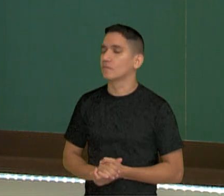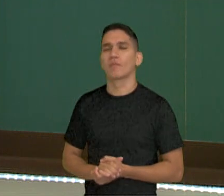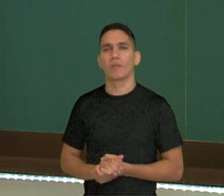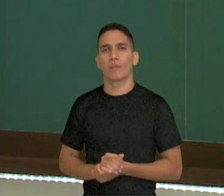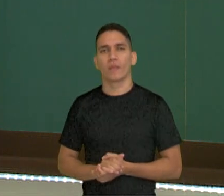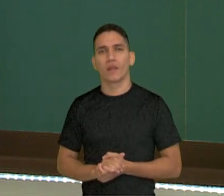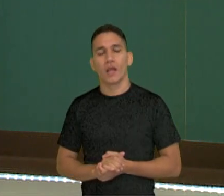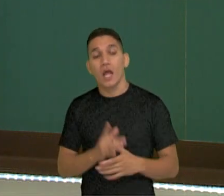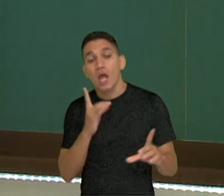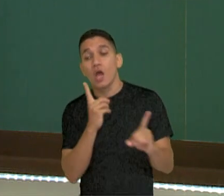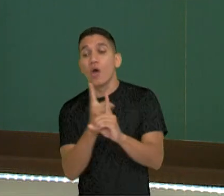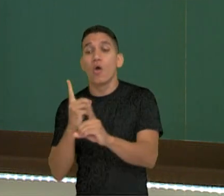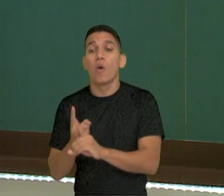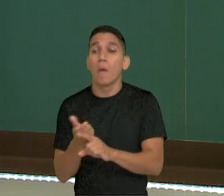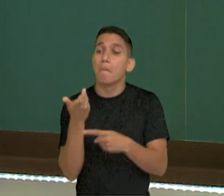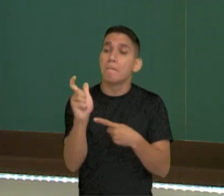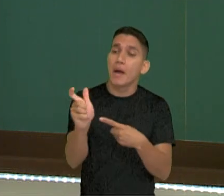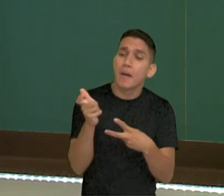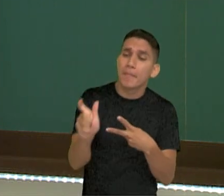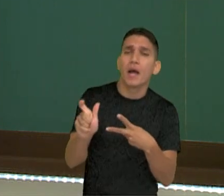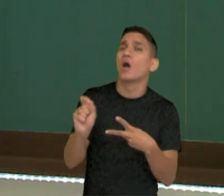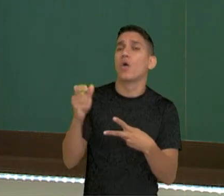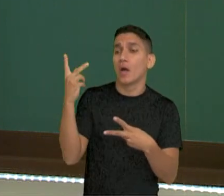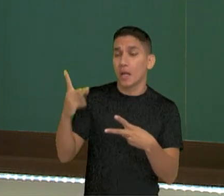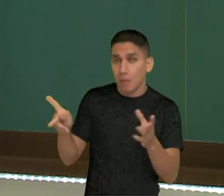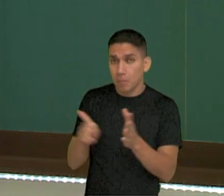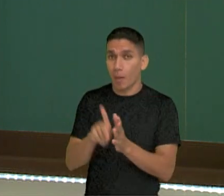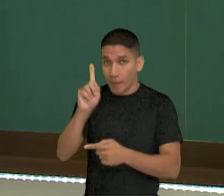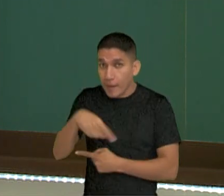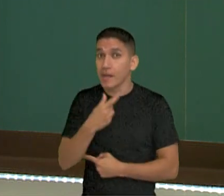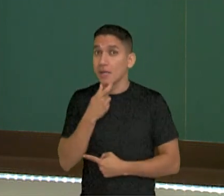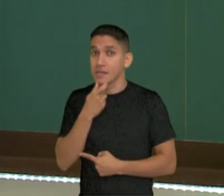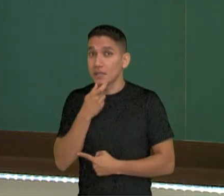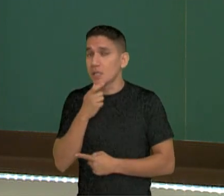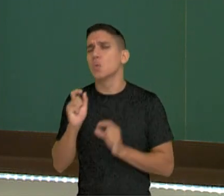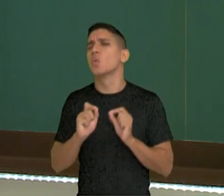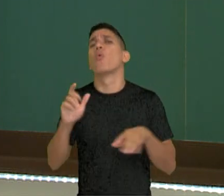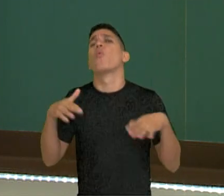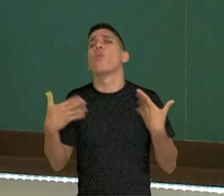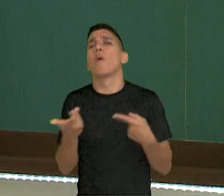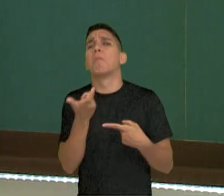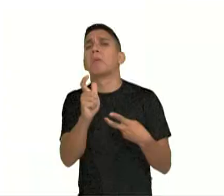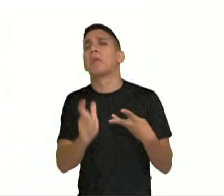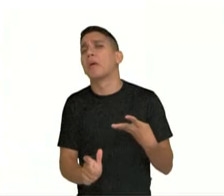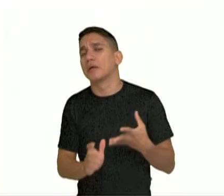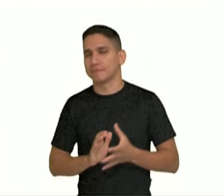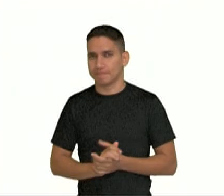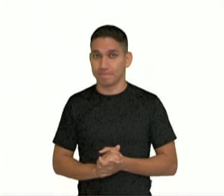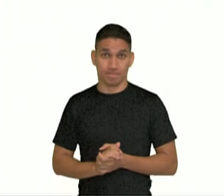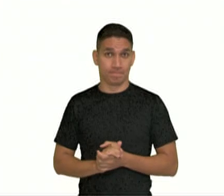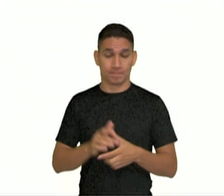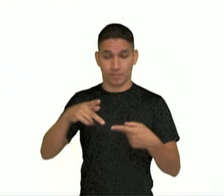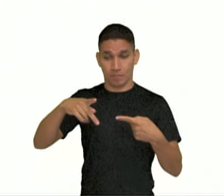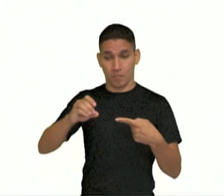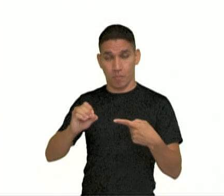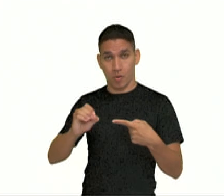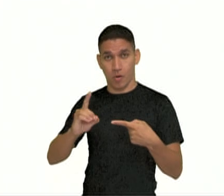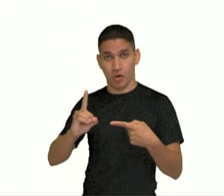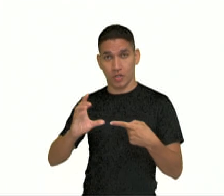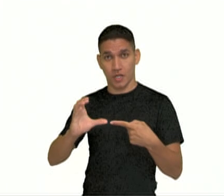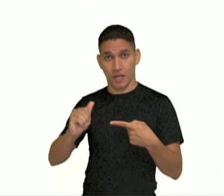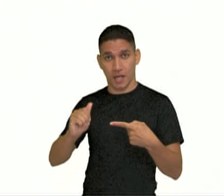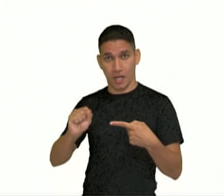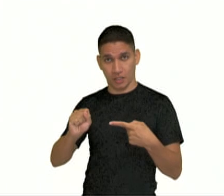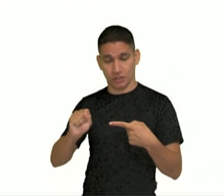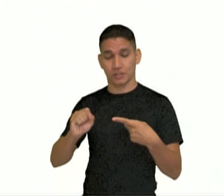Identifique as palavras que têm como origem o idioma inglês. Então, quais foram as palavrinhas? Podcast e